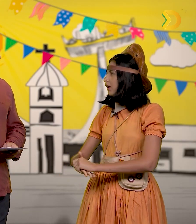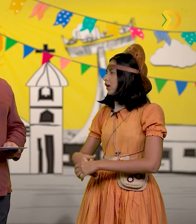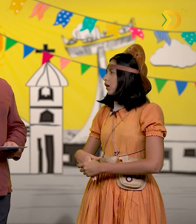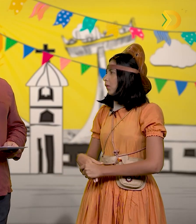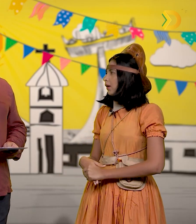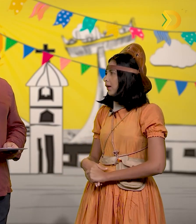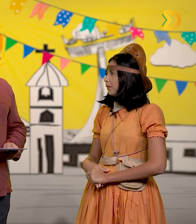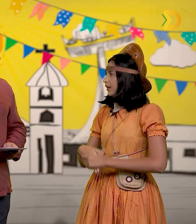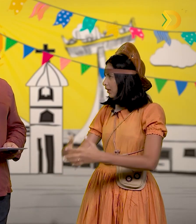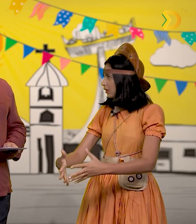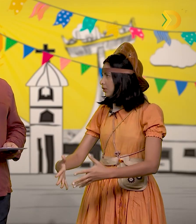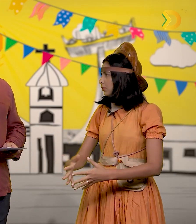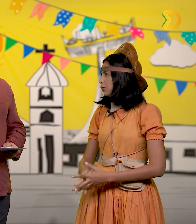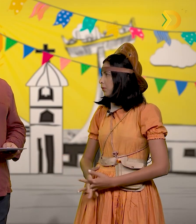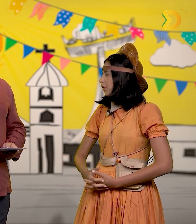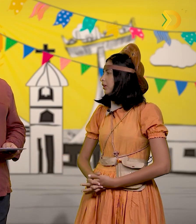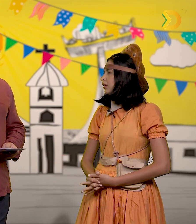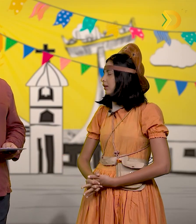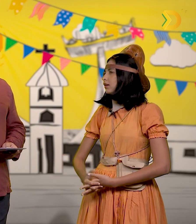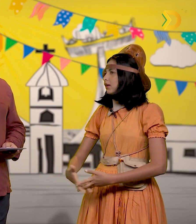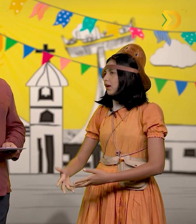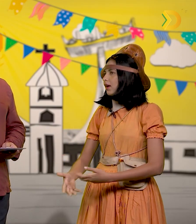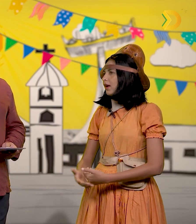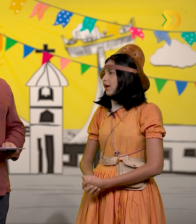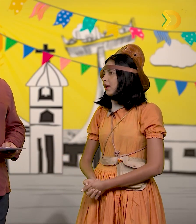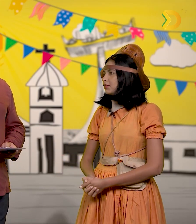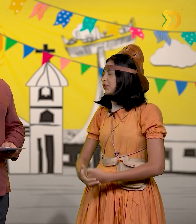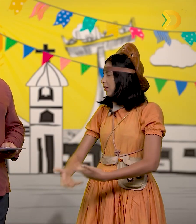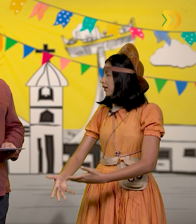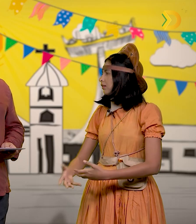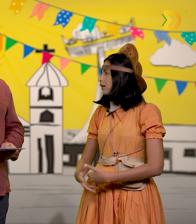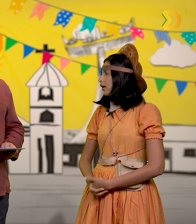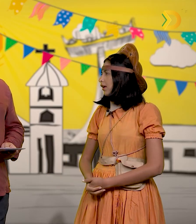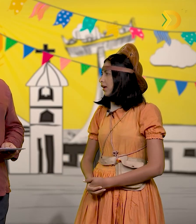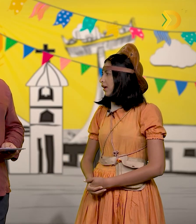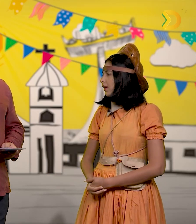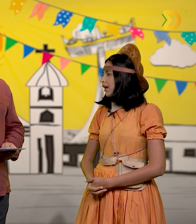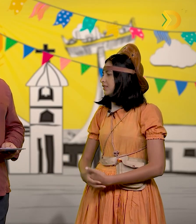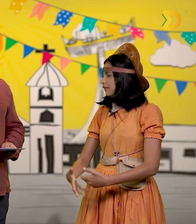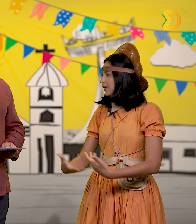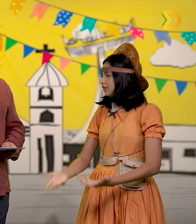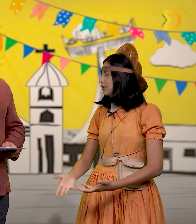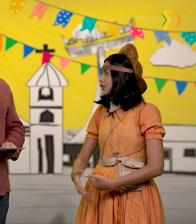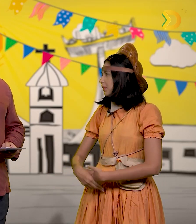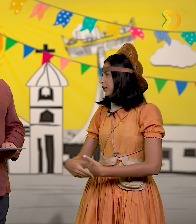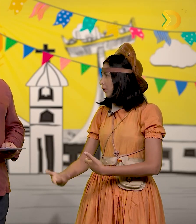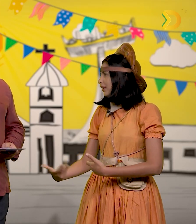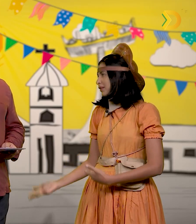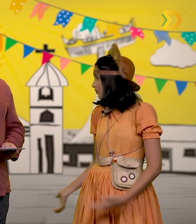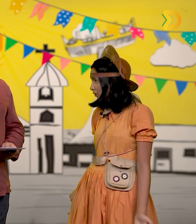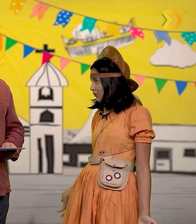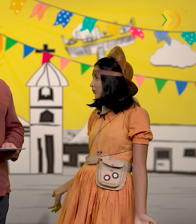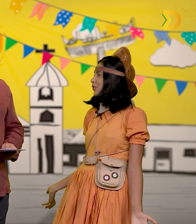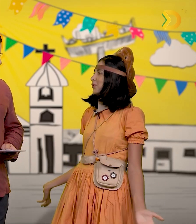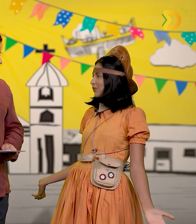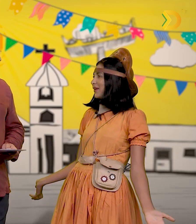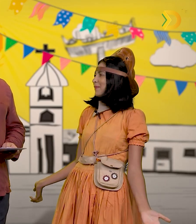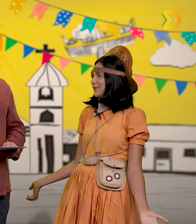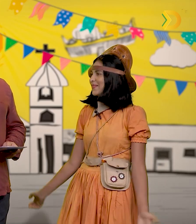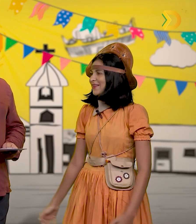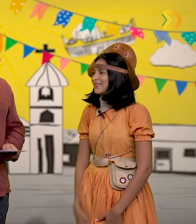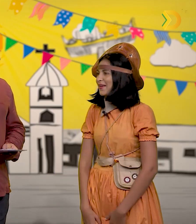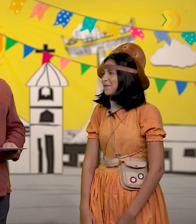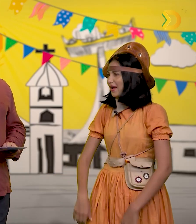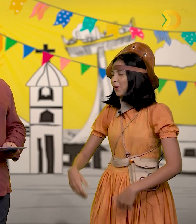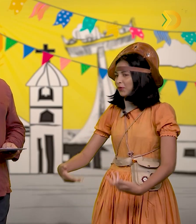por ser uma brincante no grupo que tinha essa facilidade para decorar texto, porque a gente não tinha muito